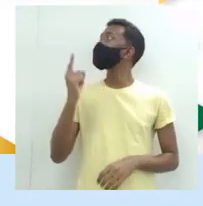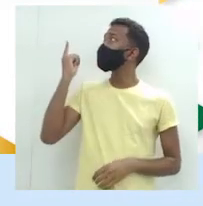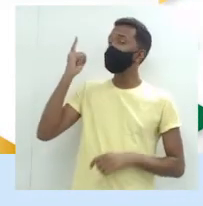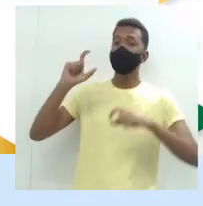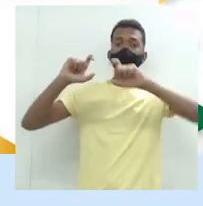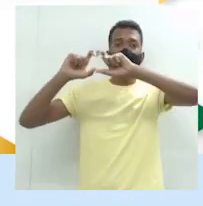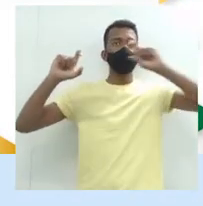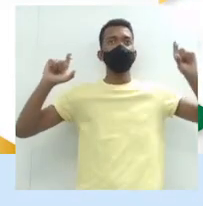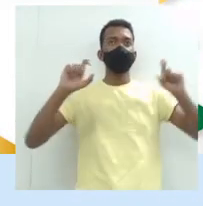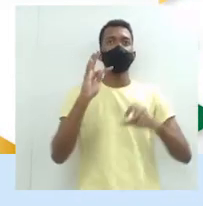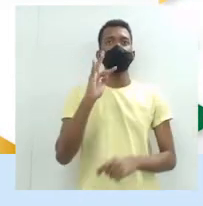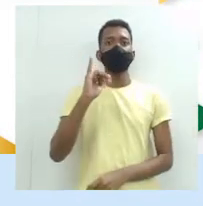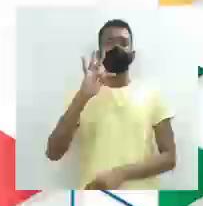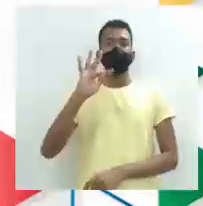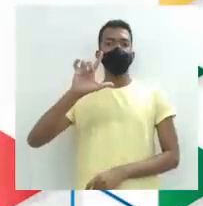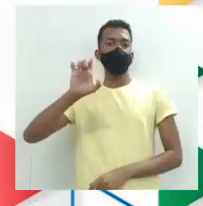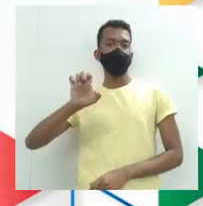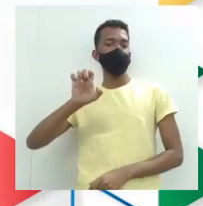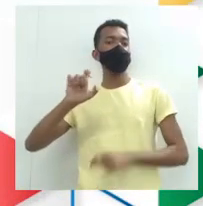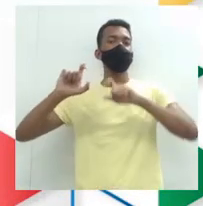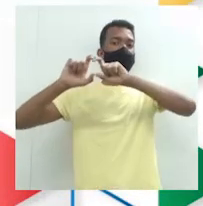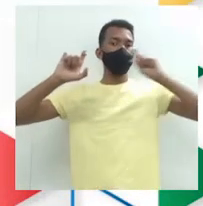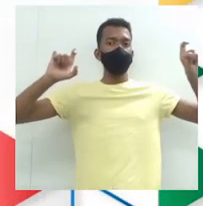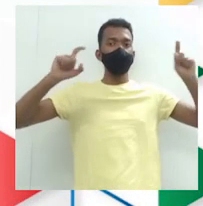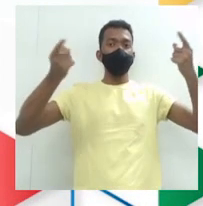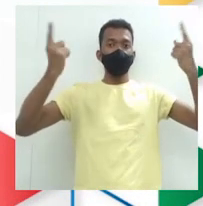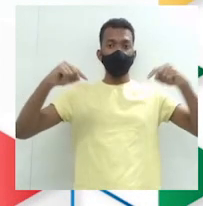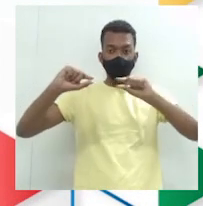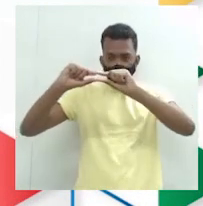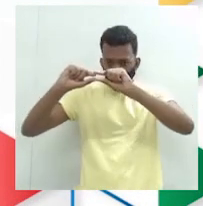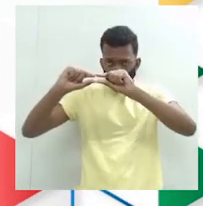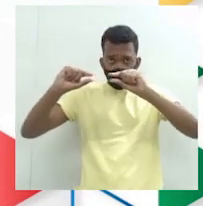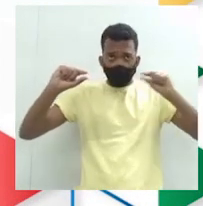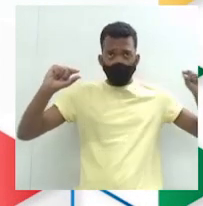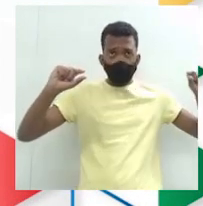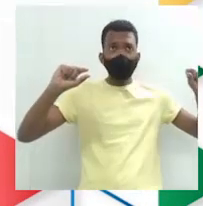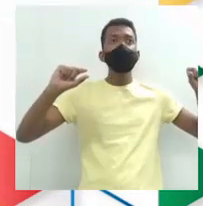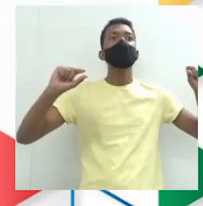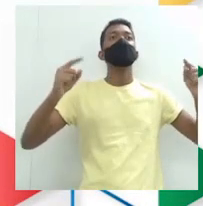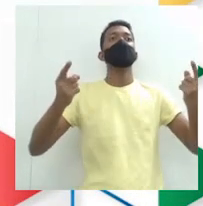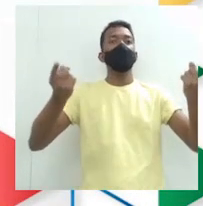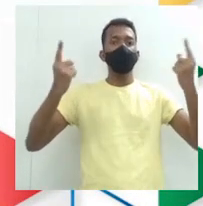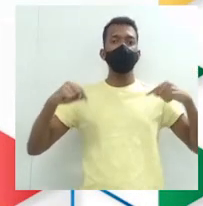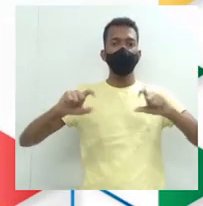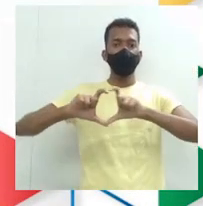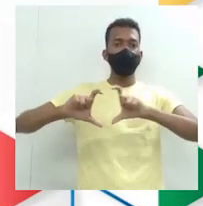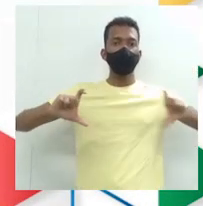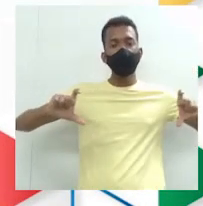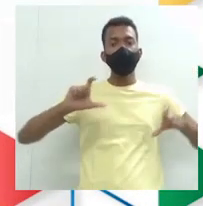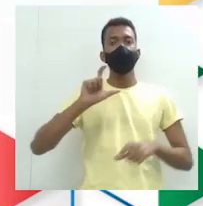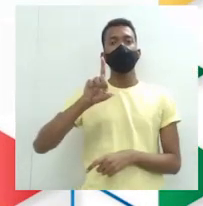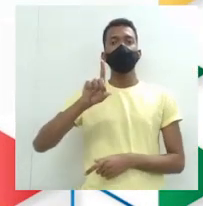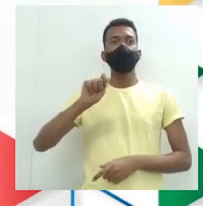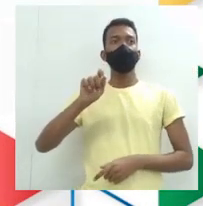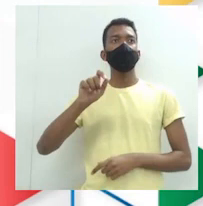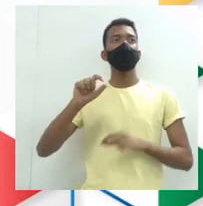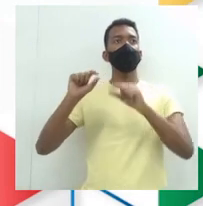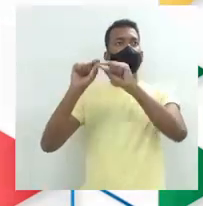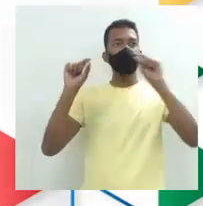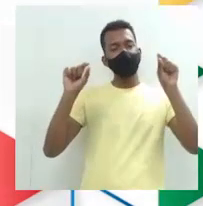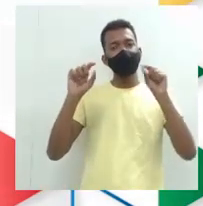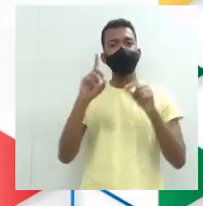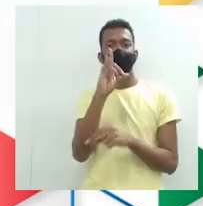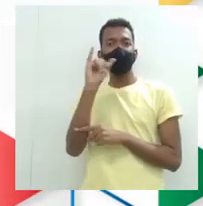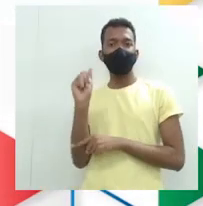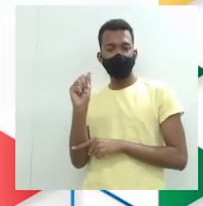o title, título. Abaixo tem o subtitle, subtítulo. E, claro, the date, a data onde isso